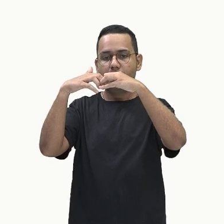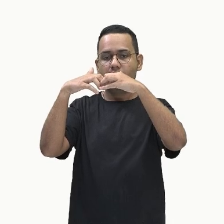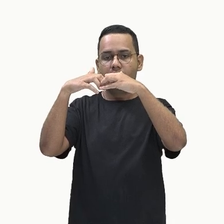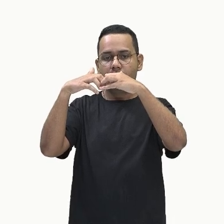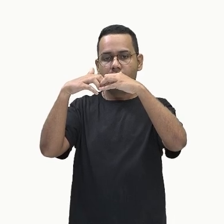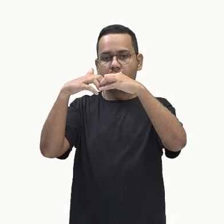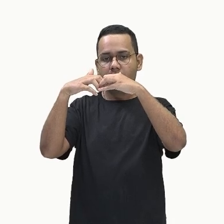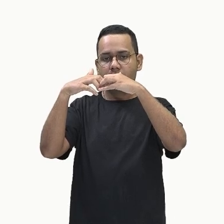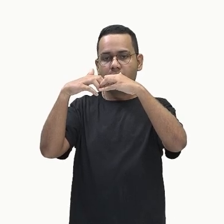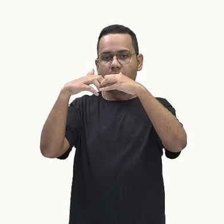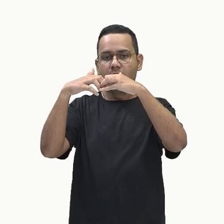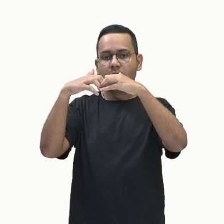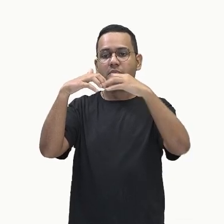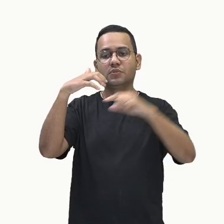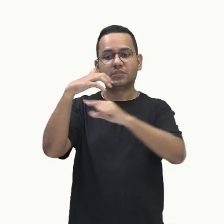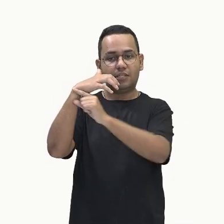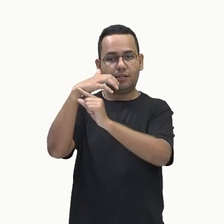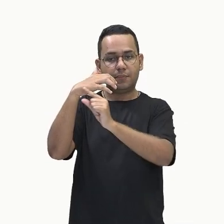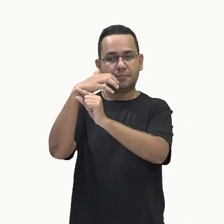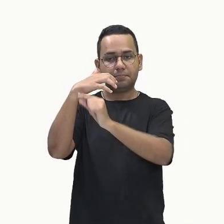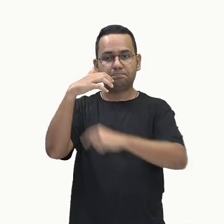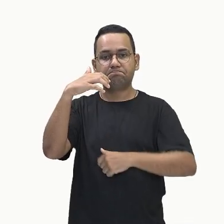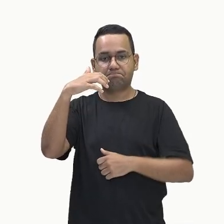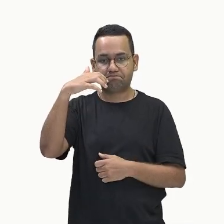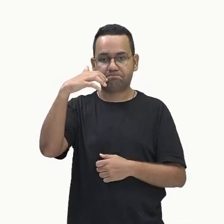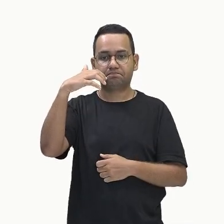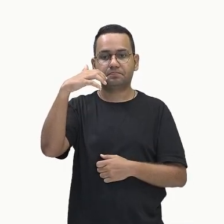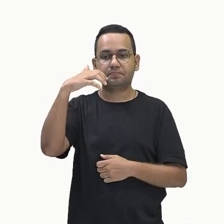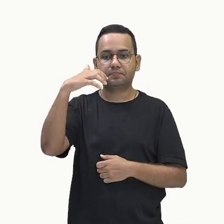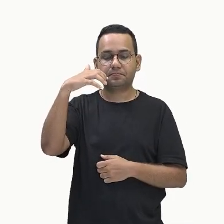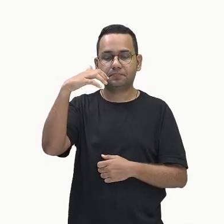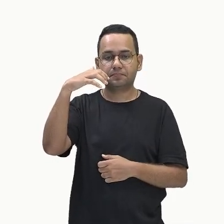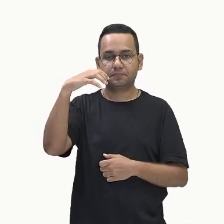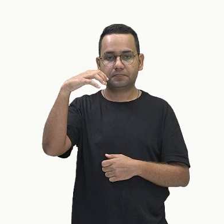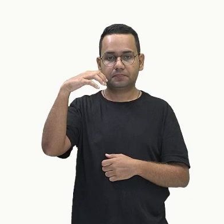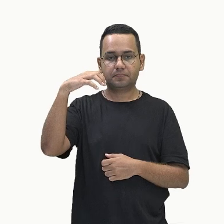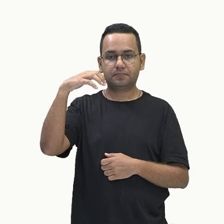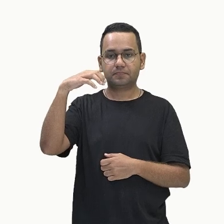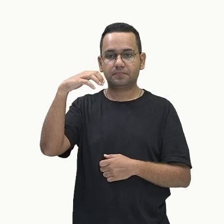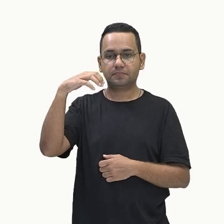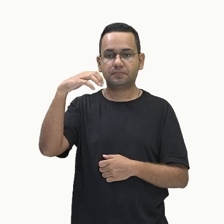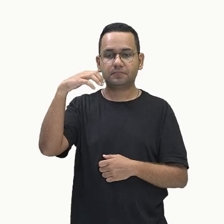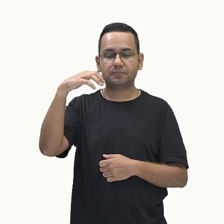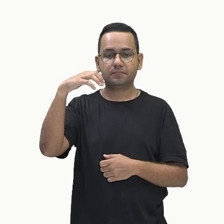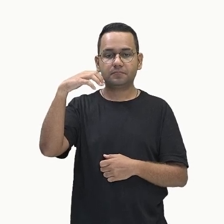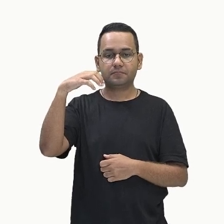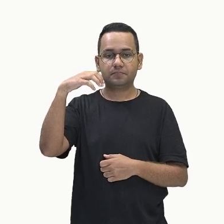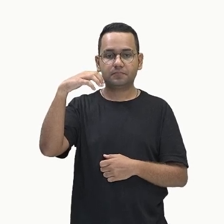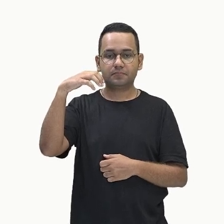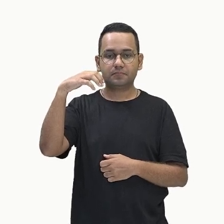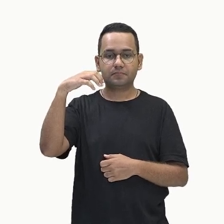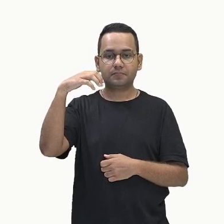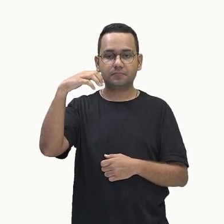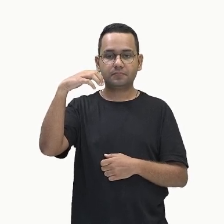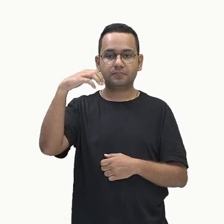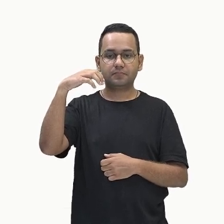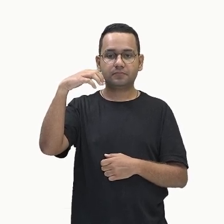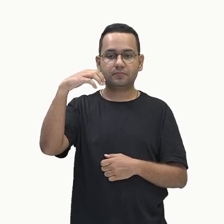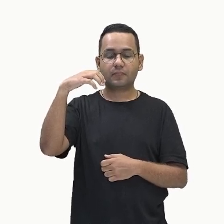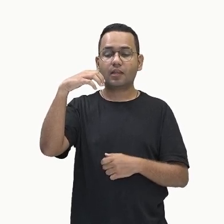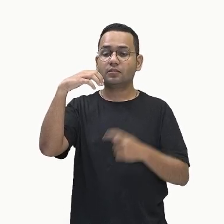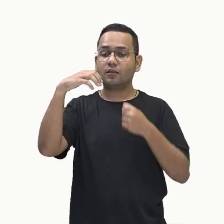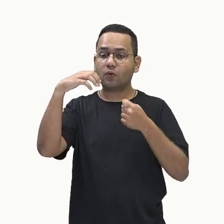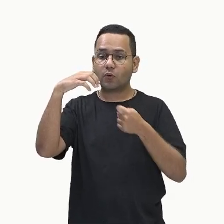juntamente com o cerebelo e controlar funções vitais